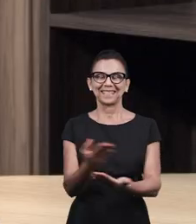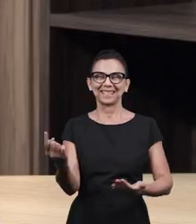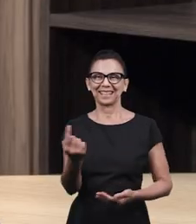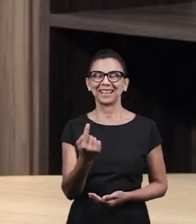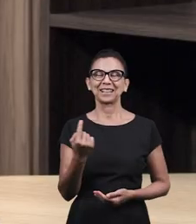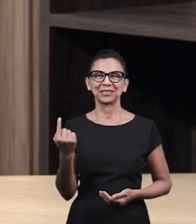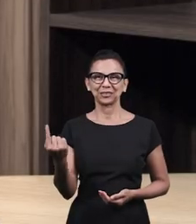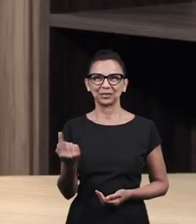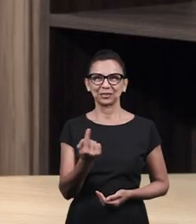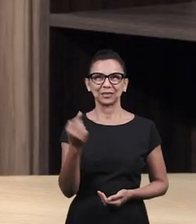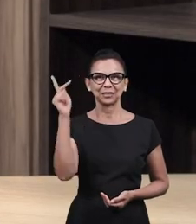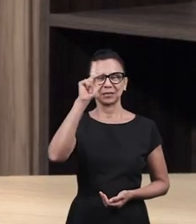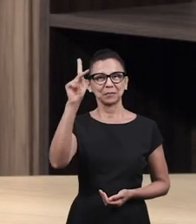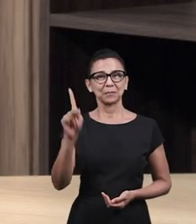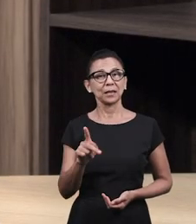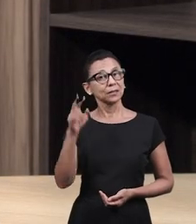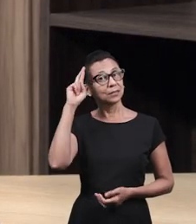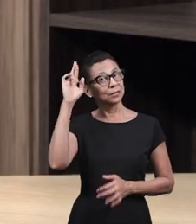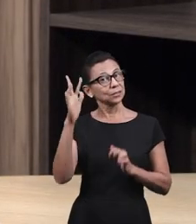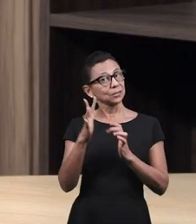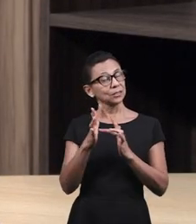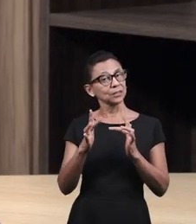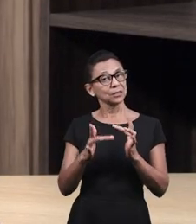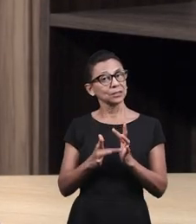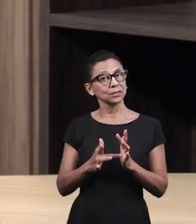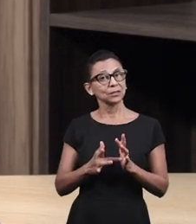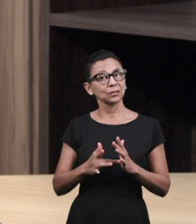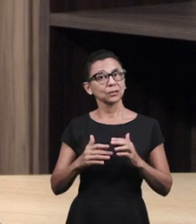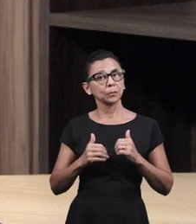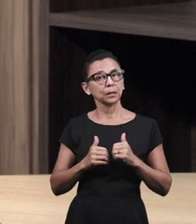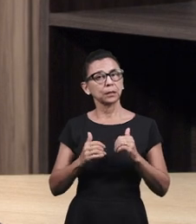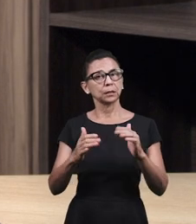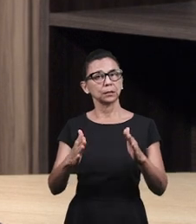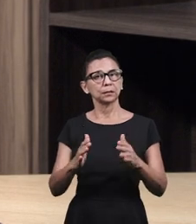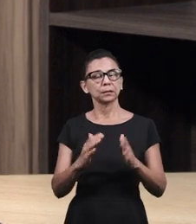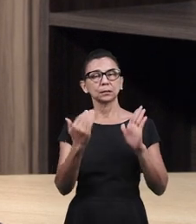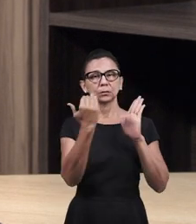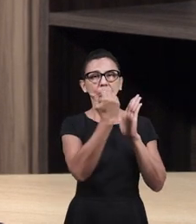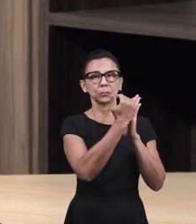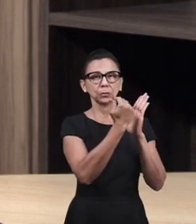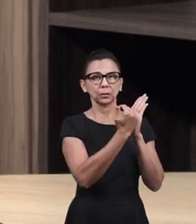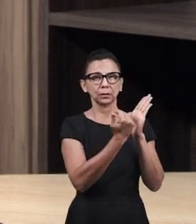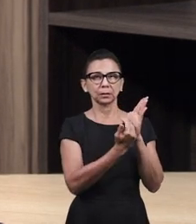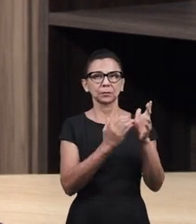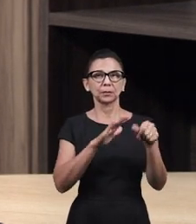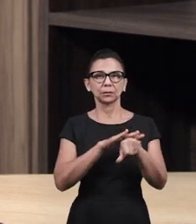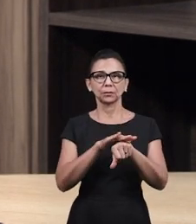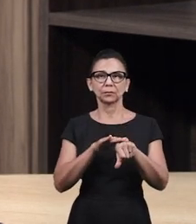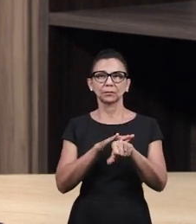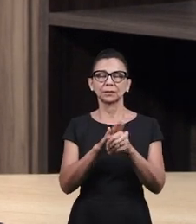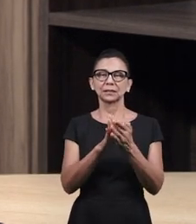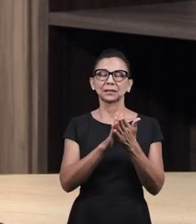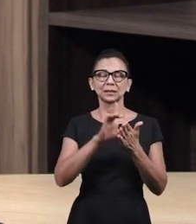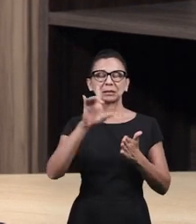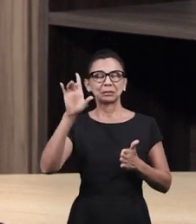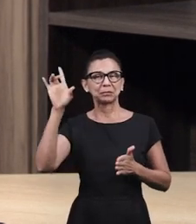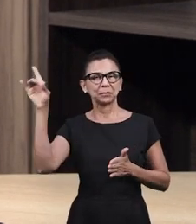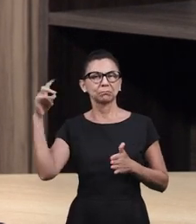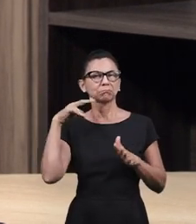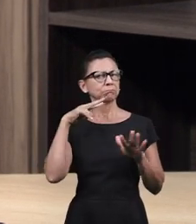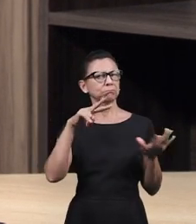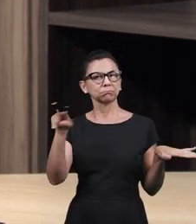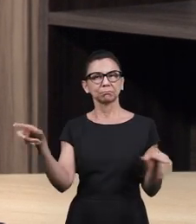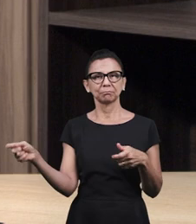Eu saúdo a todos com a paz do Senhor Jesus. Nós estamos começando mais uma edição do programa Conversas